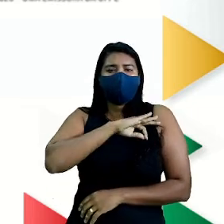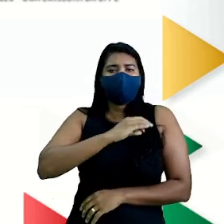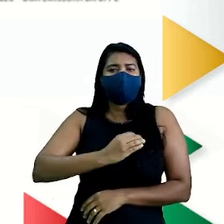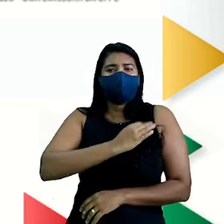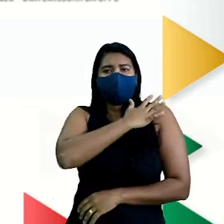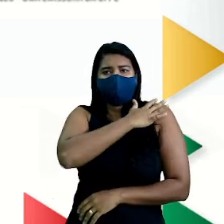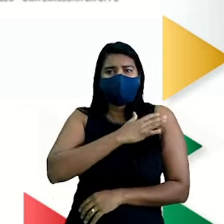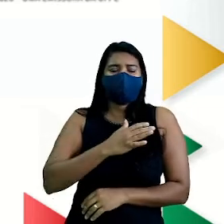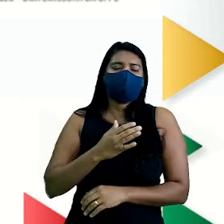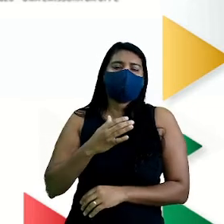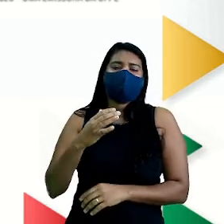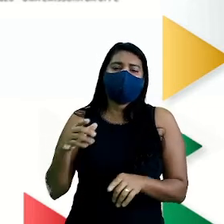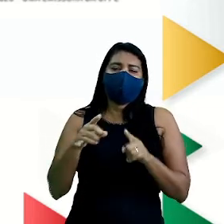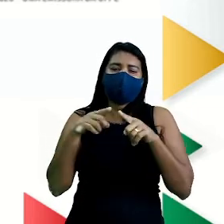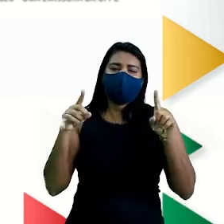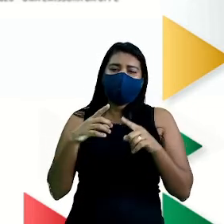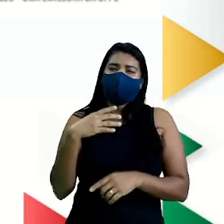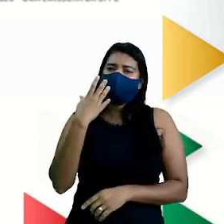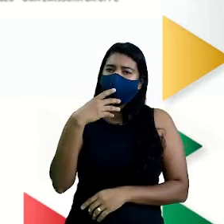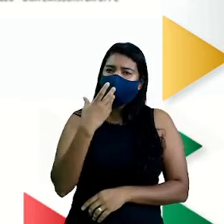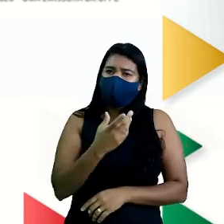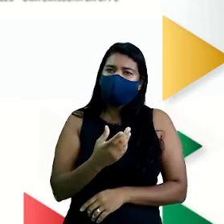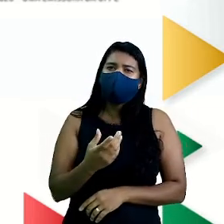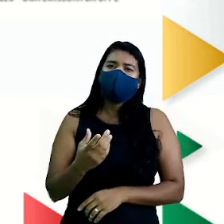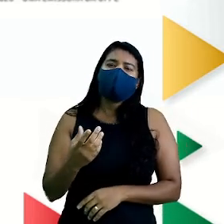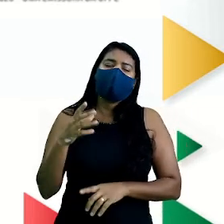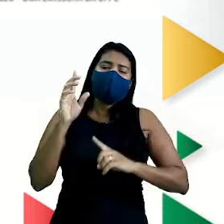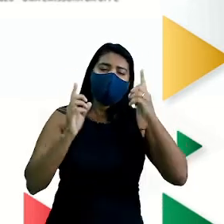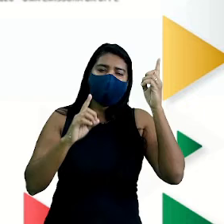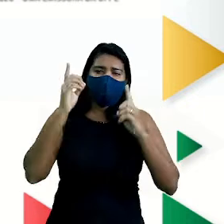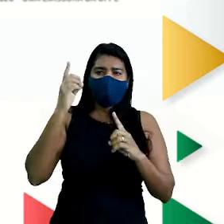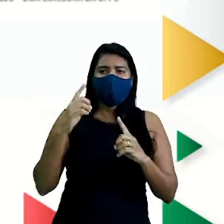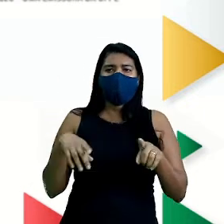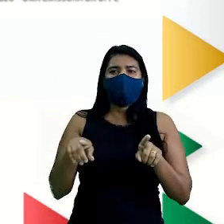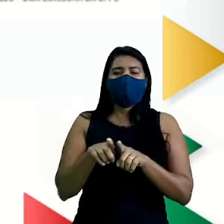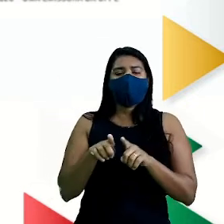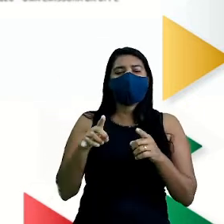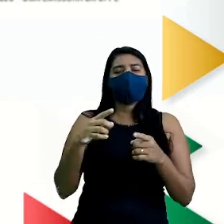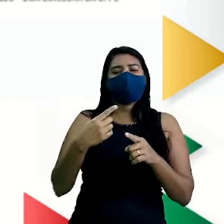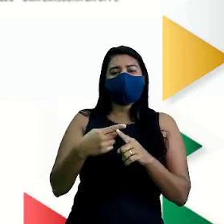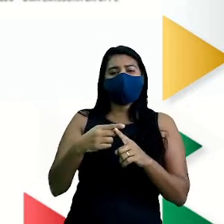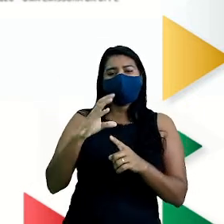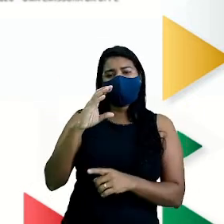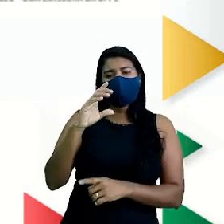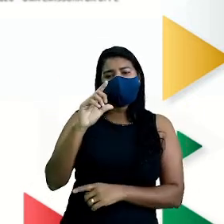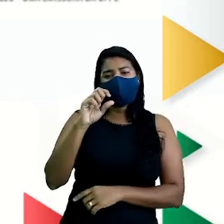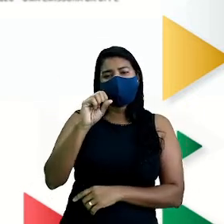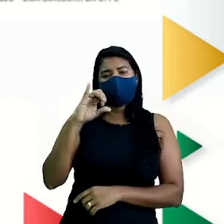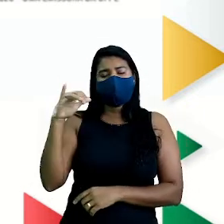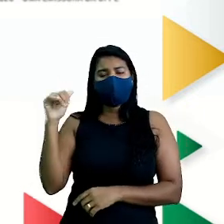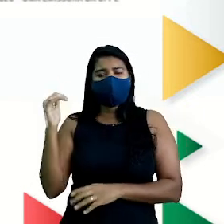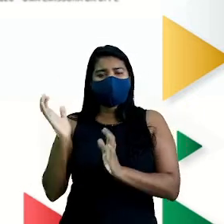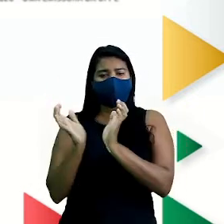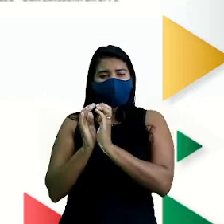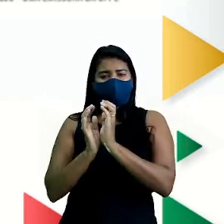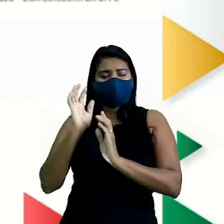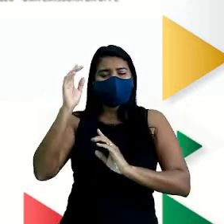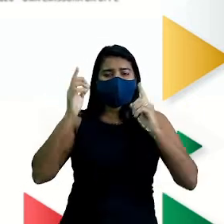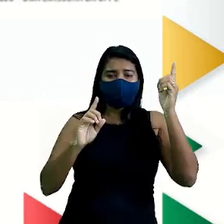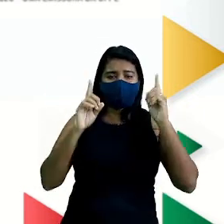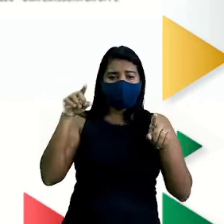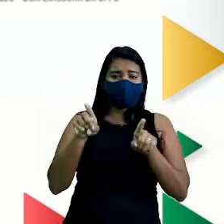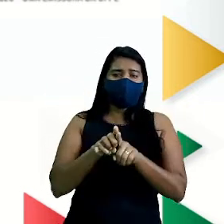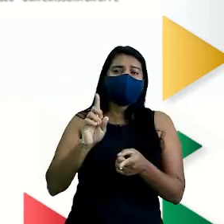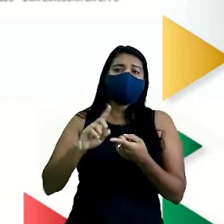ser essencialmente musical, enfatizando a música popular brasileira, a música clássica e a música pernambucana, especialmente o frevo. Então, a